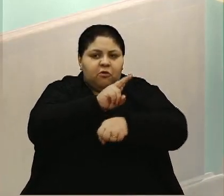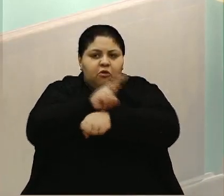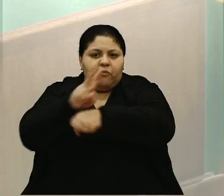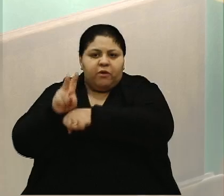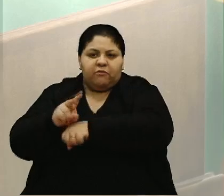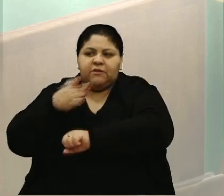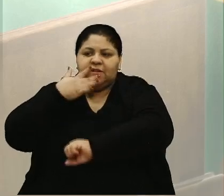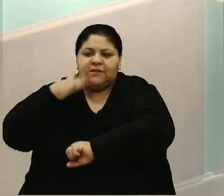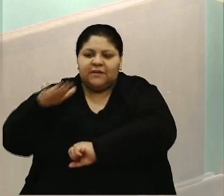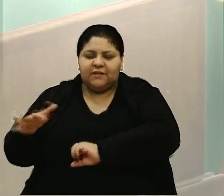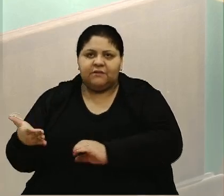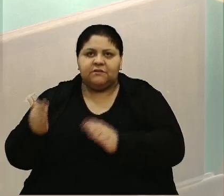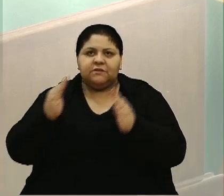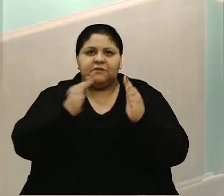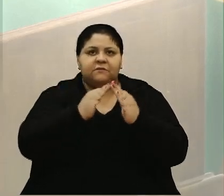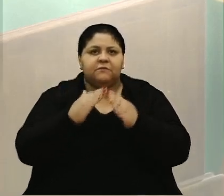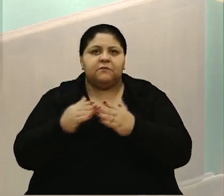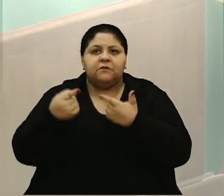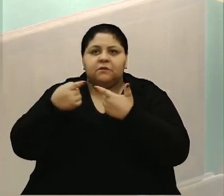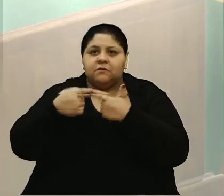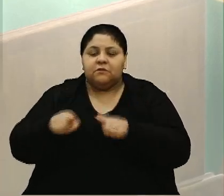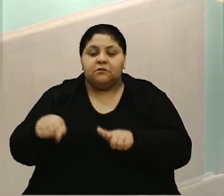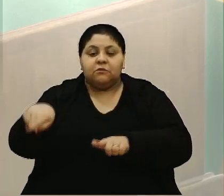caminho. Mas nós não